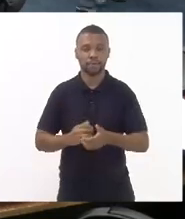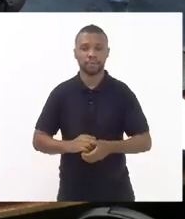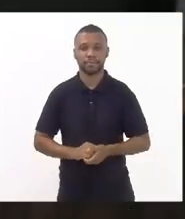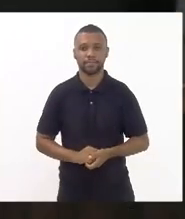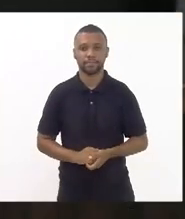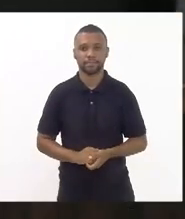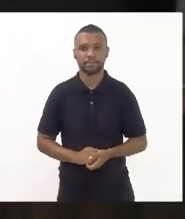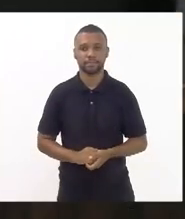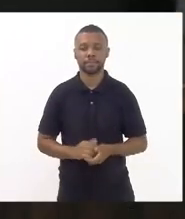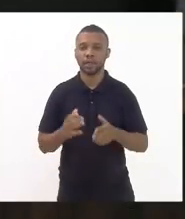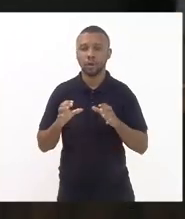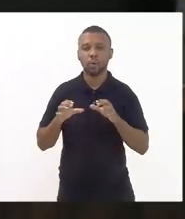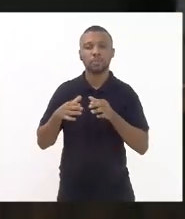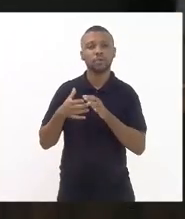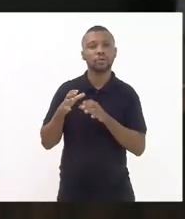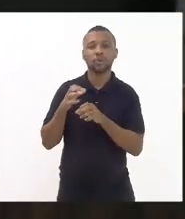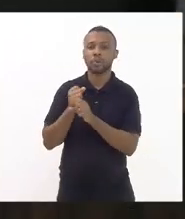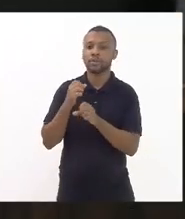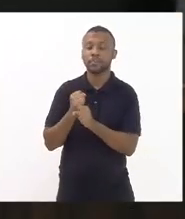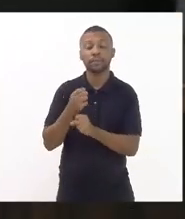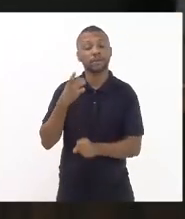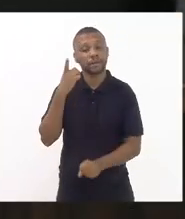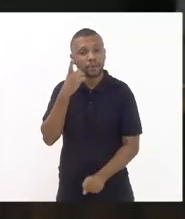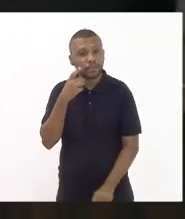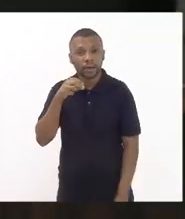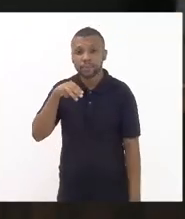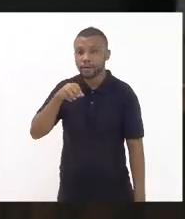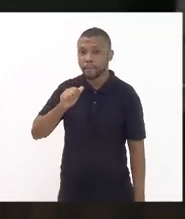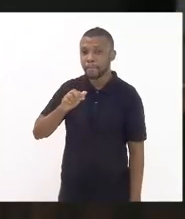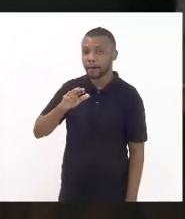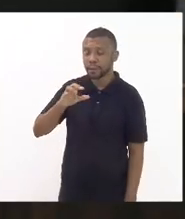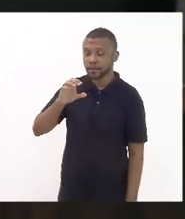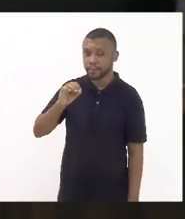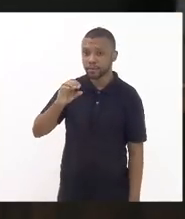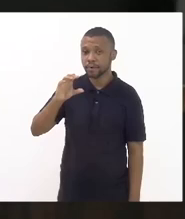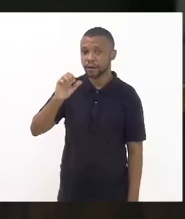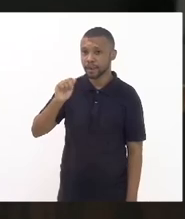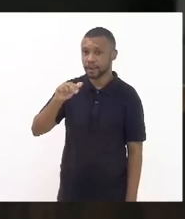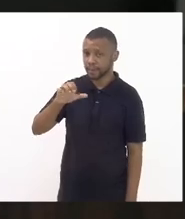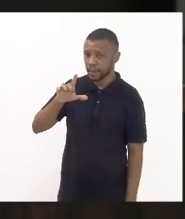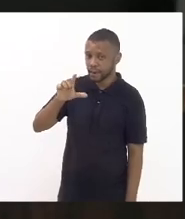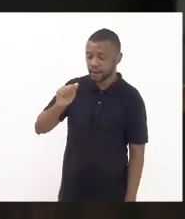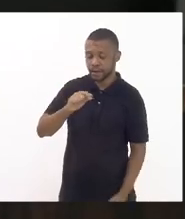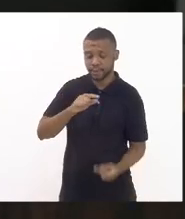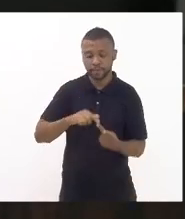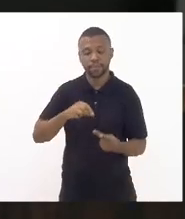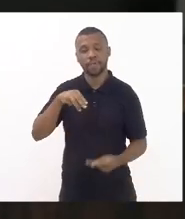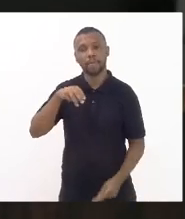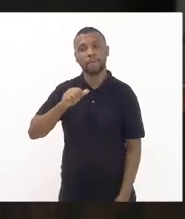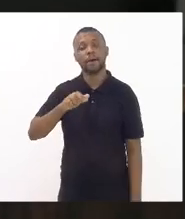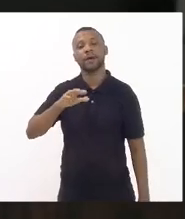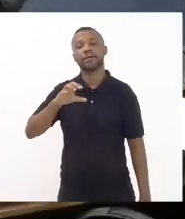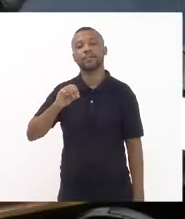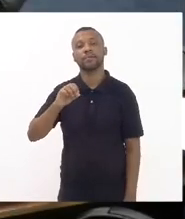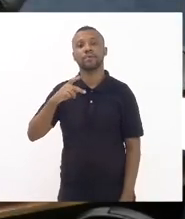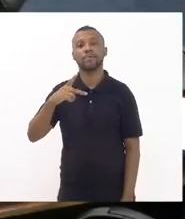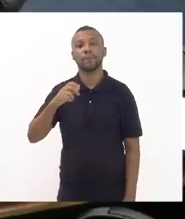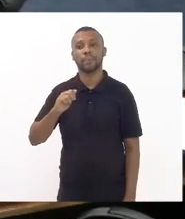Pela Comissão de Orçamento, deputado Márcio Canella. Deputado Márcio Canella. Deputado Márcio Pacheco.